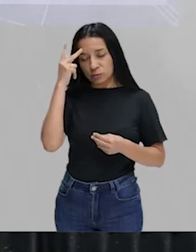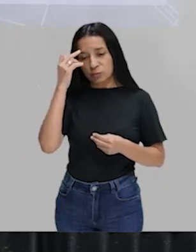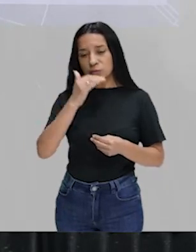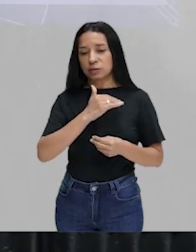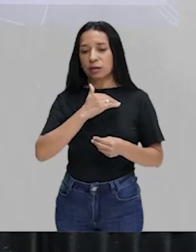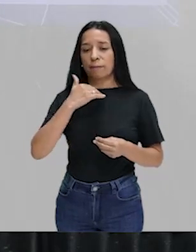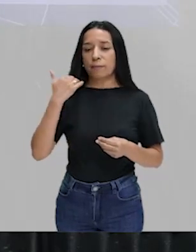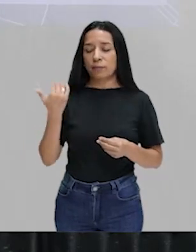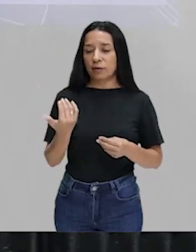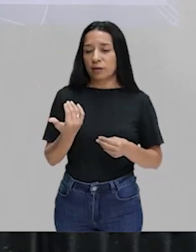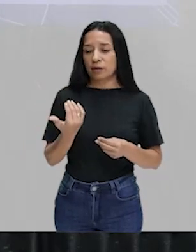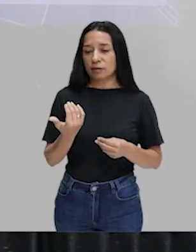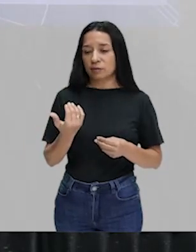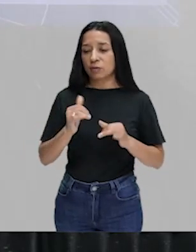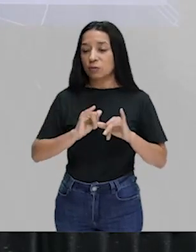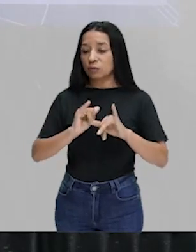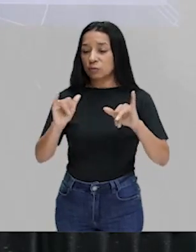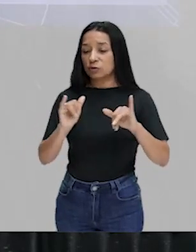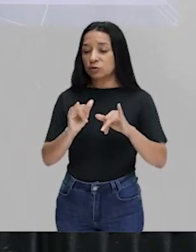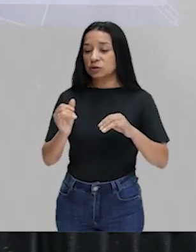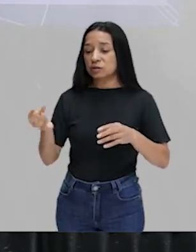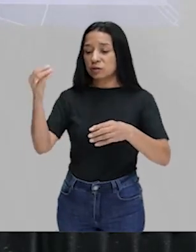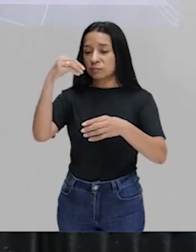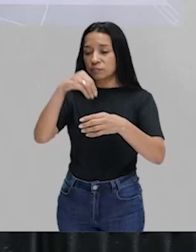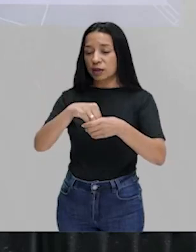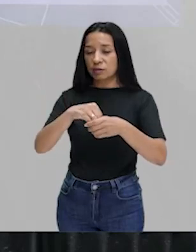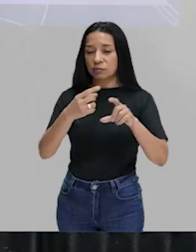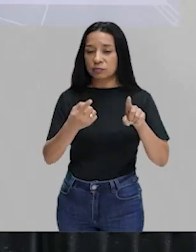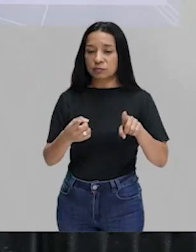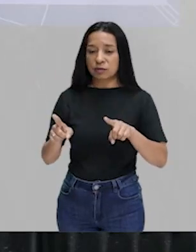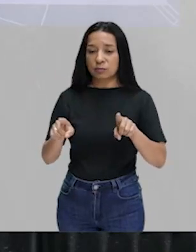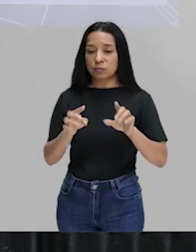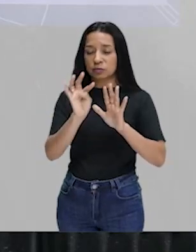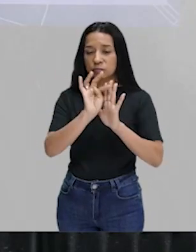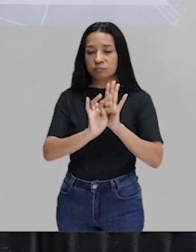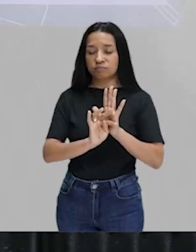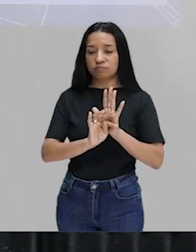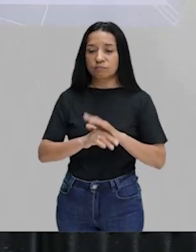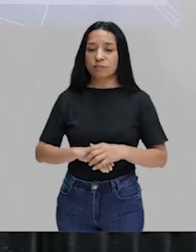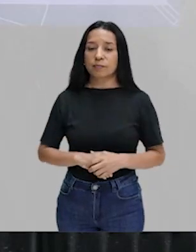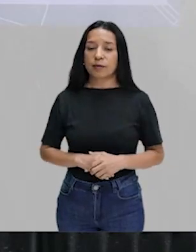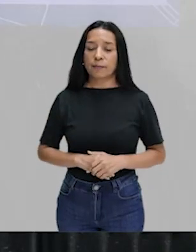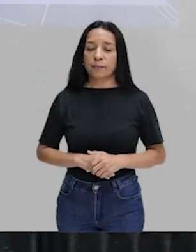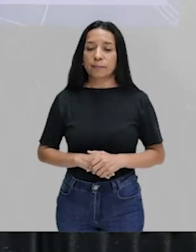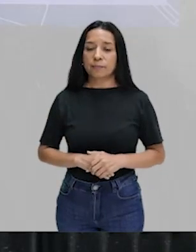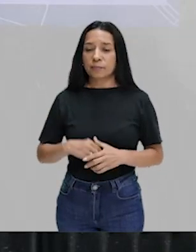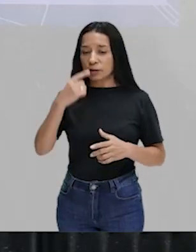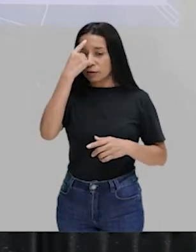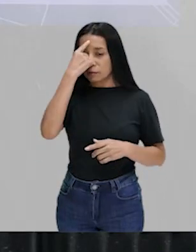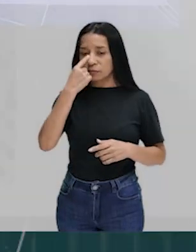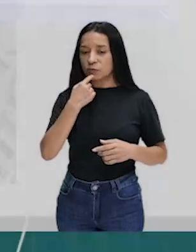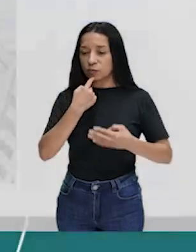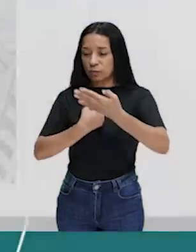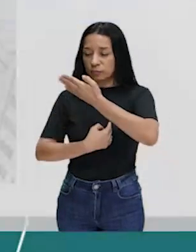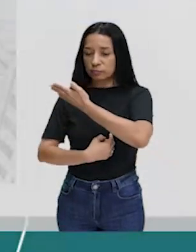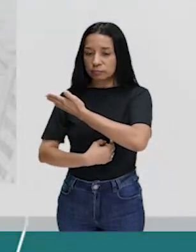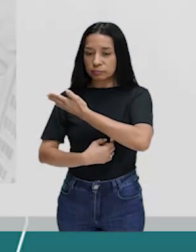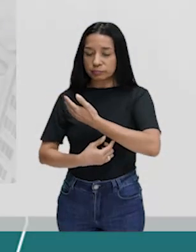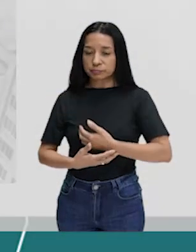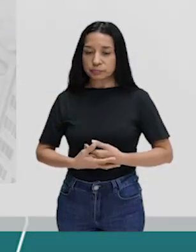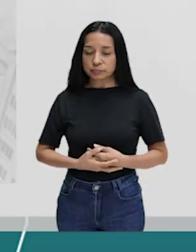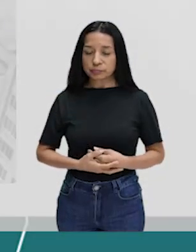notícia, um fato dentro da música. A figura aqui para vocês desse viaduto que